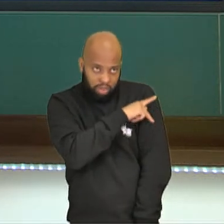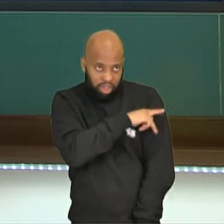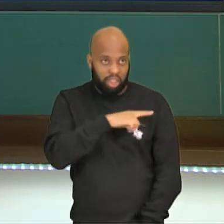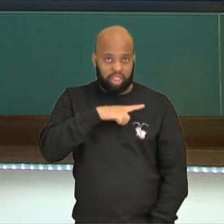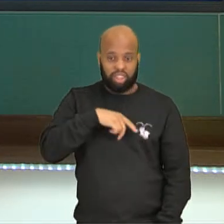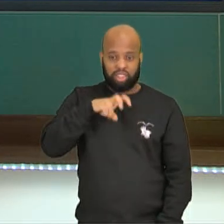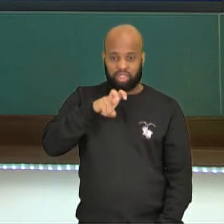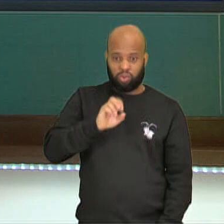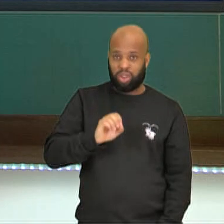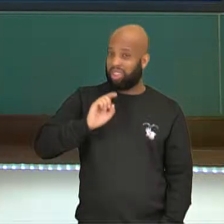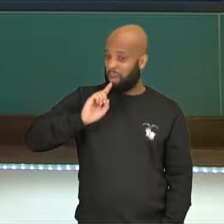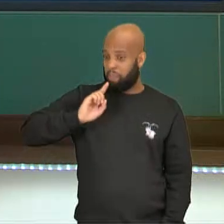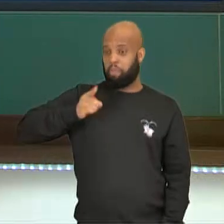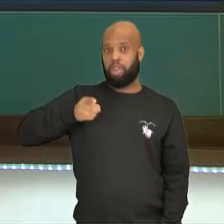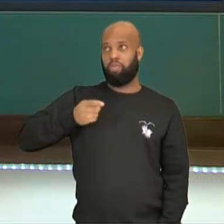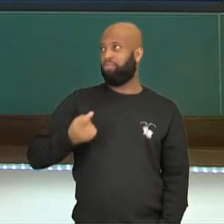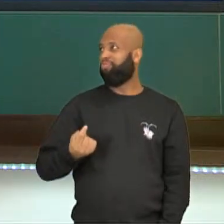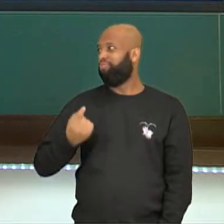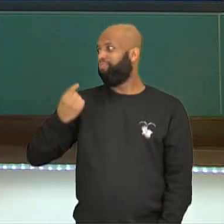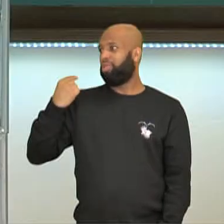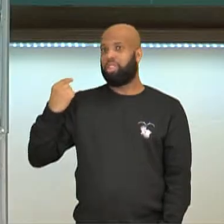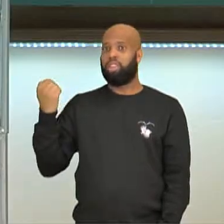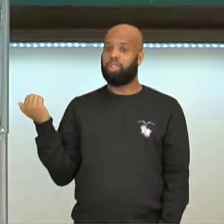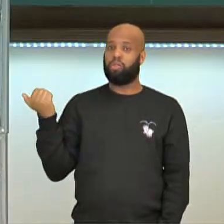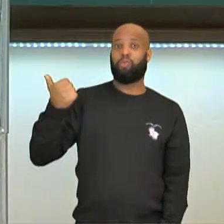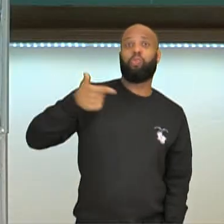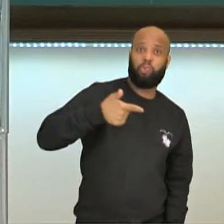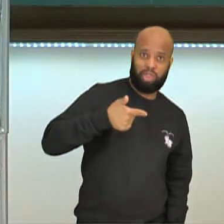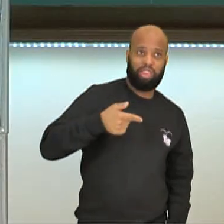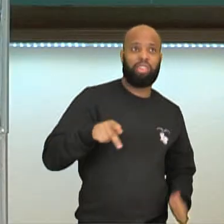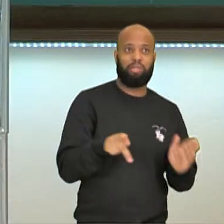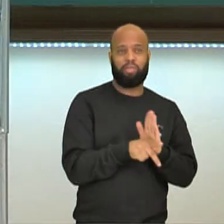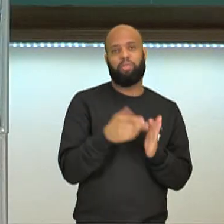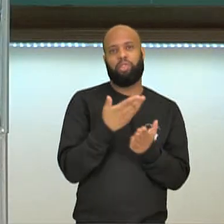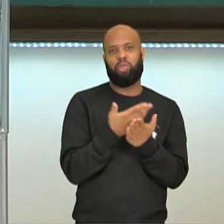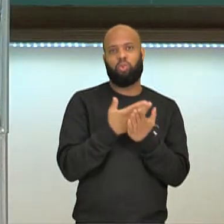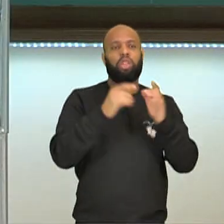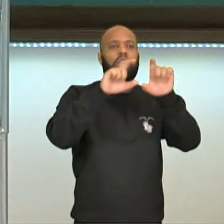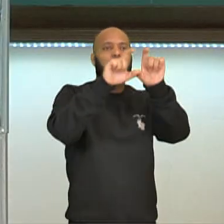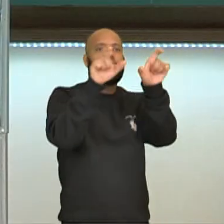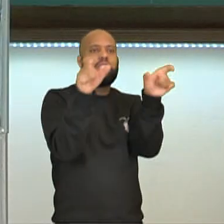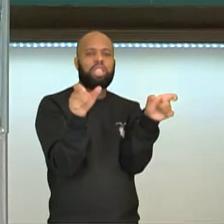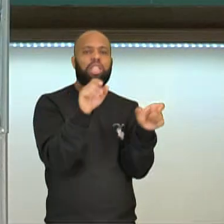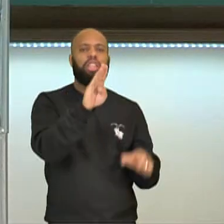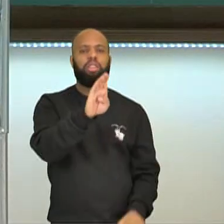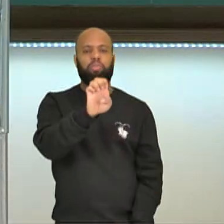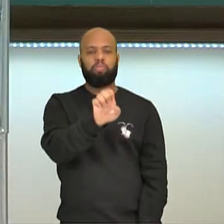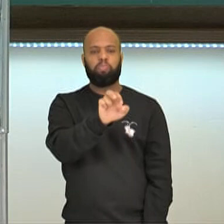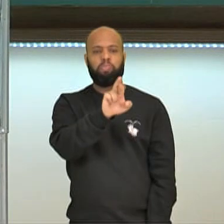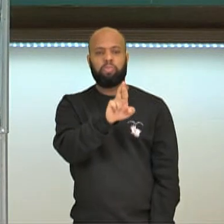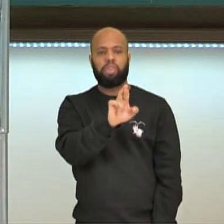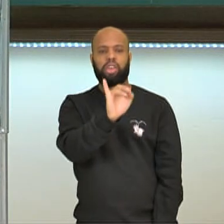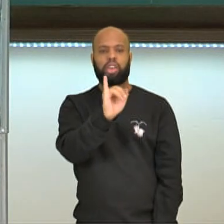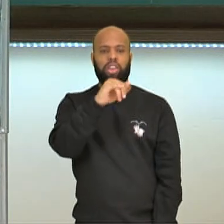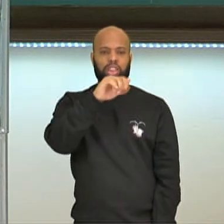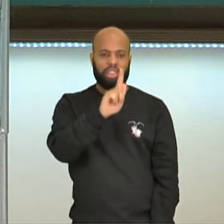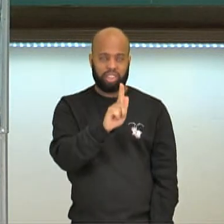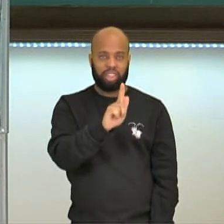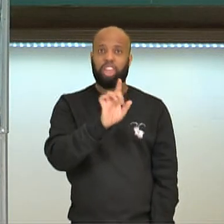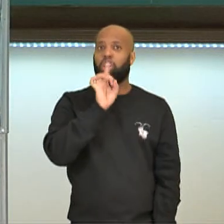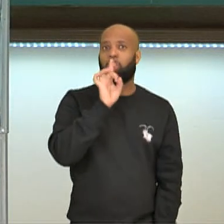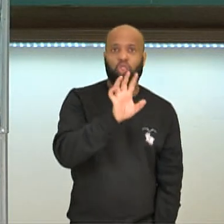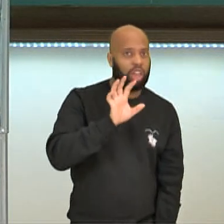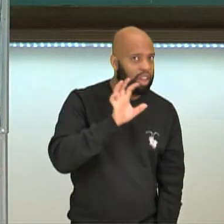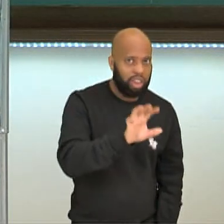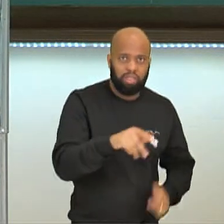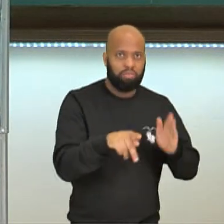50 mil anos de idade. Muito mais, ou seja, o Estreito de Bering não pode ter sido a única rota de seres